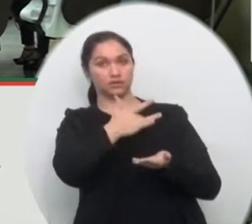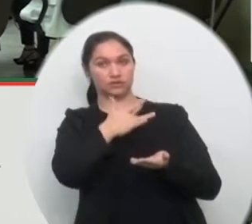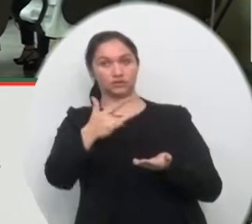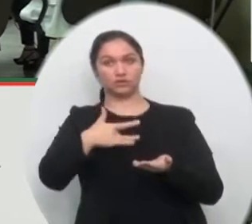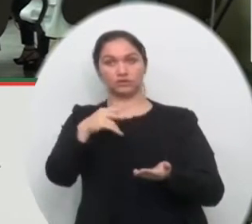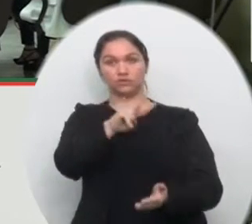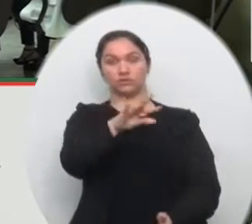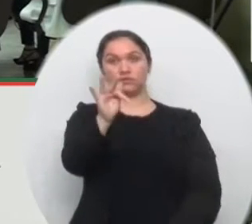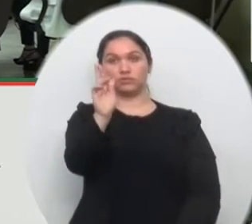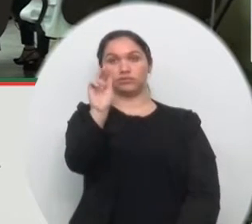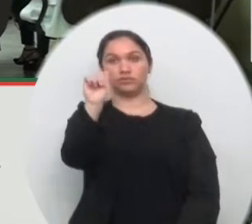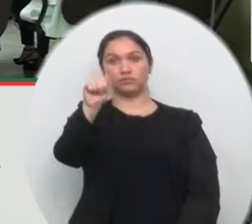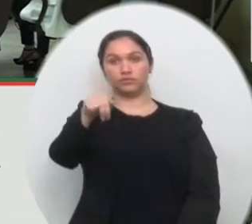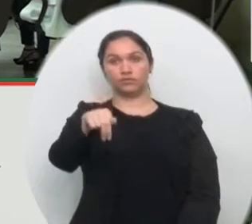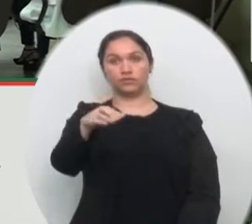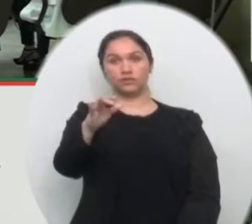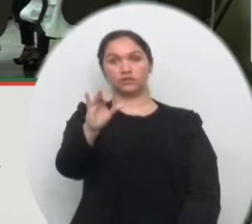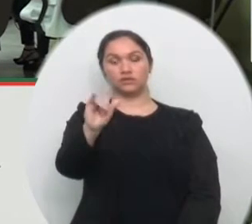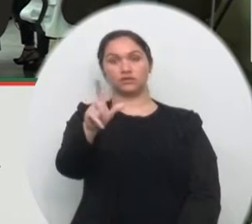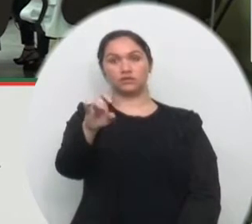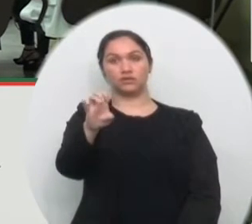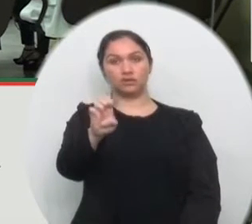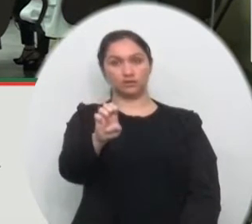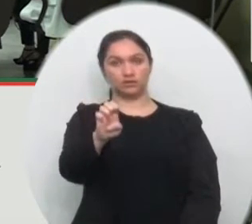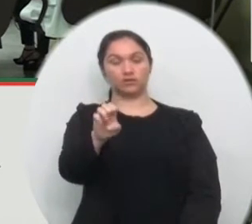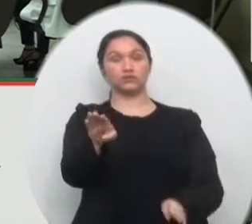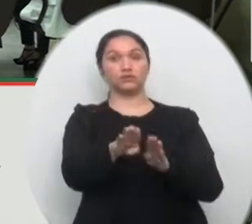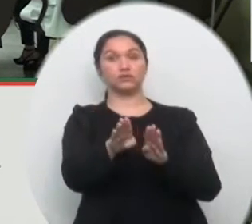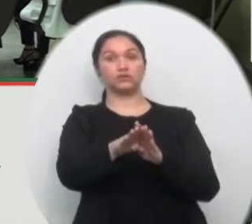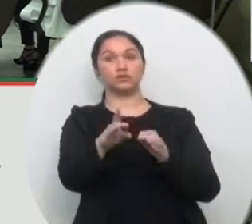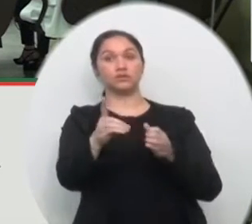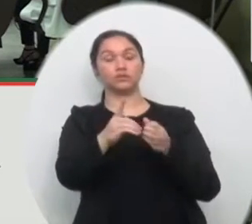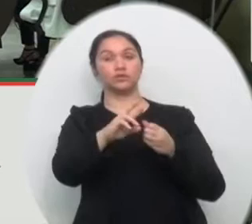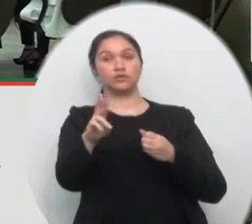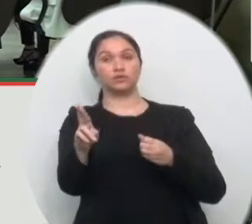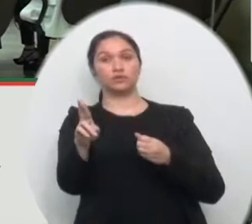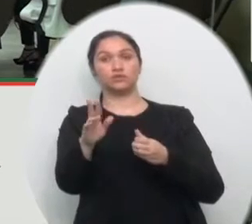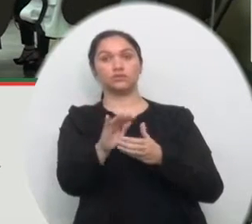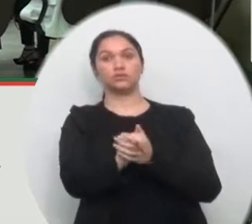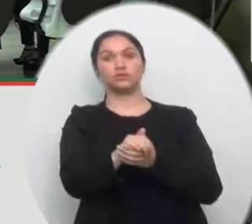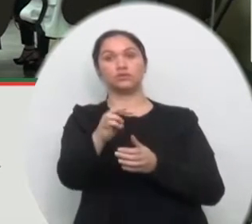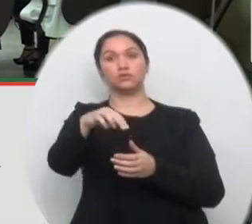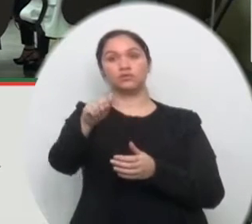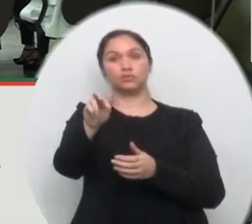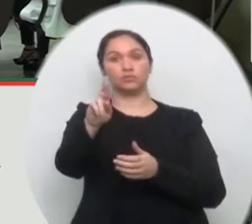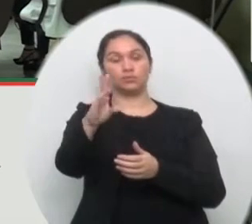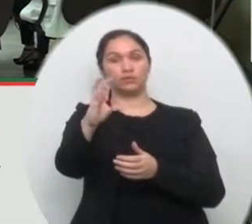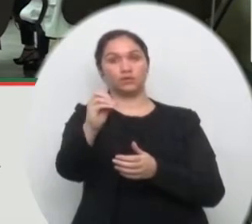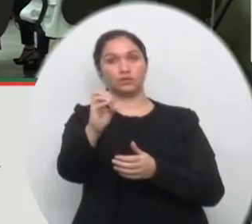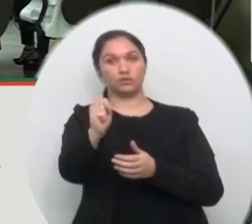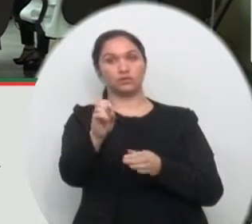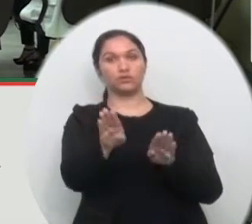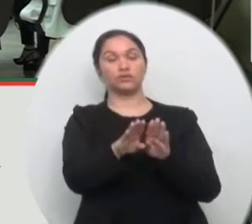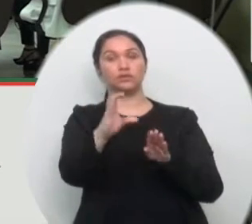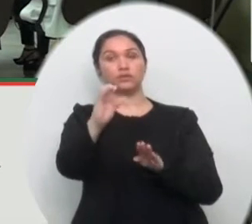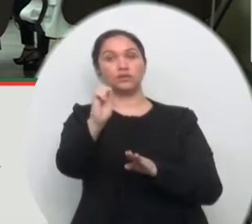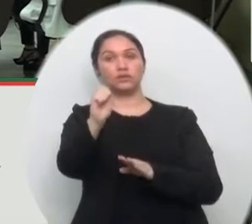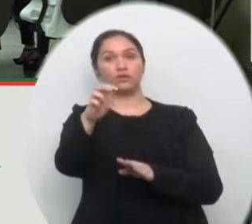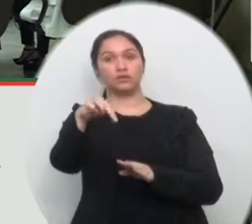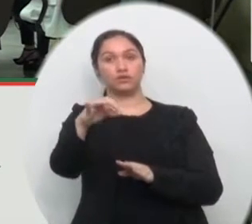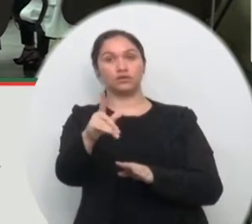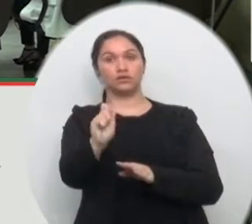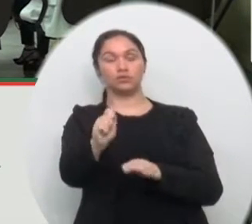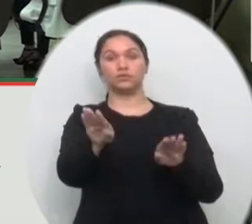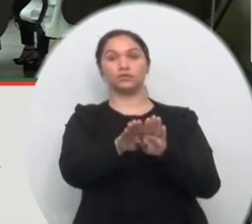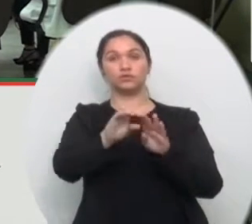Franciane Lazarim de Freitas Gava, também o doutor Leonardo Mesari e a Karina Marcontes fazem presentes aqui, juntamente com todos os